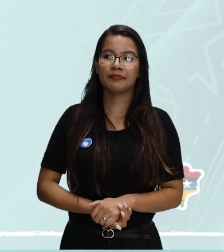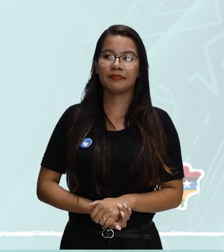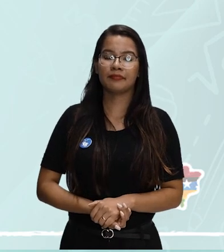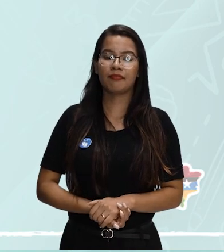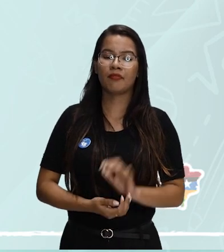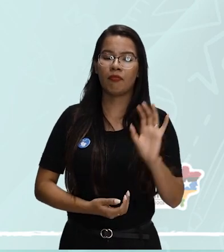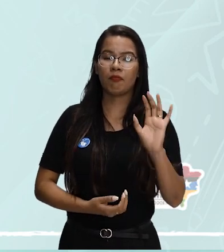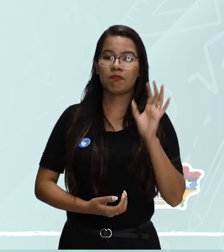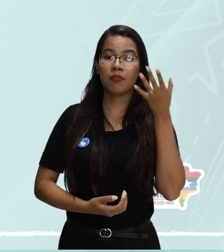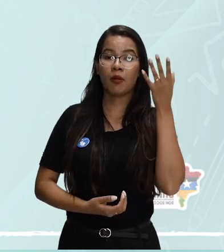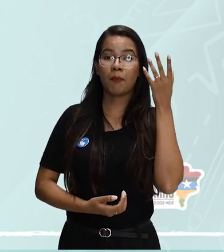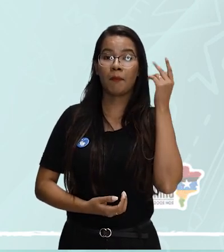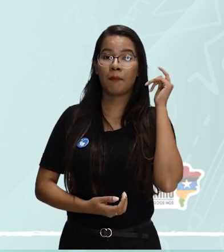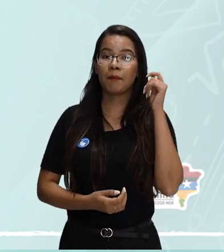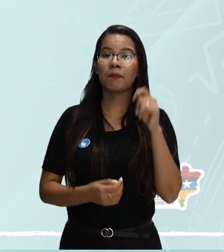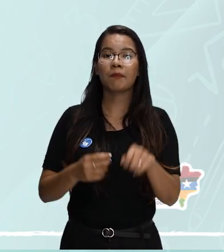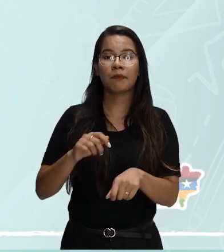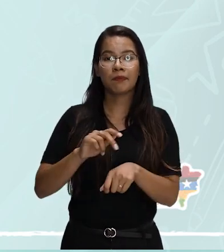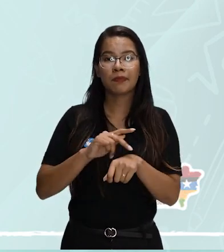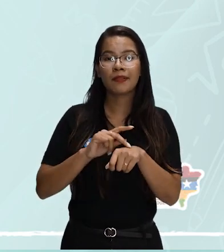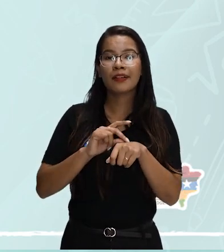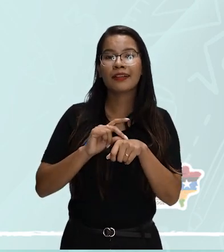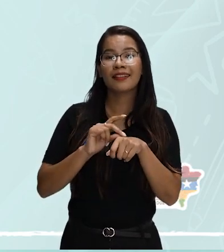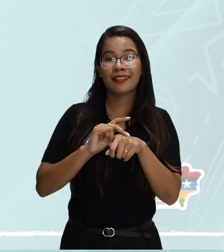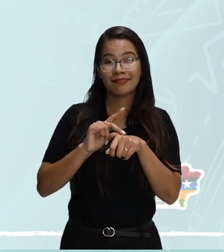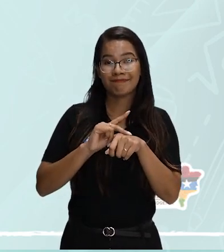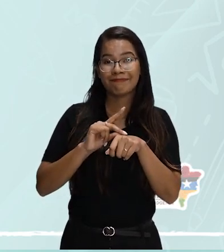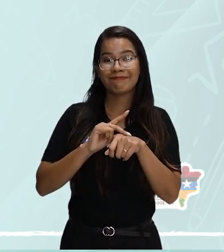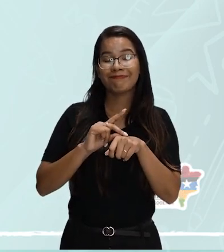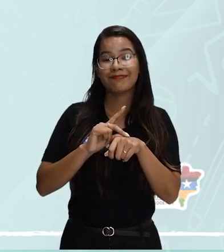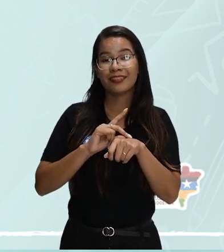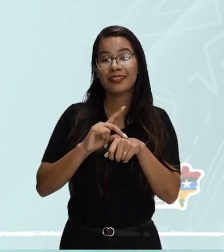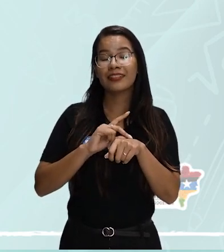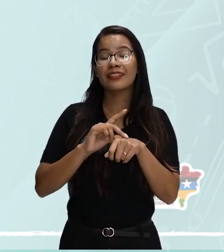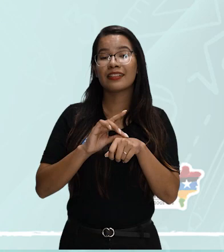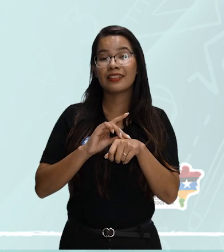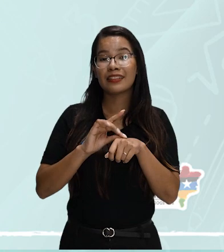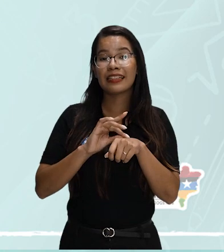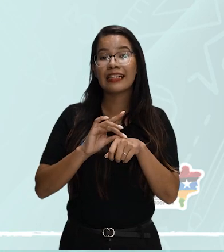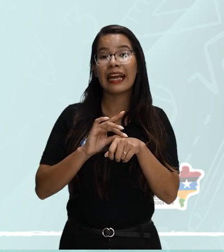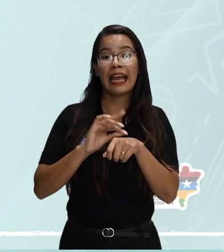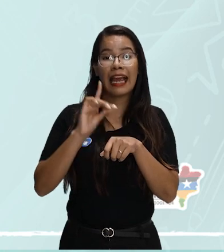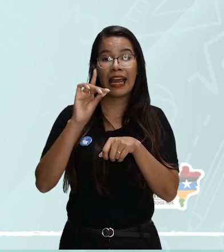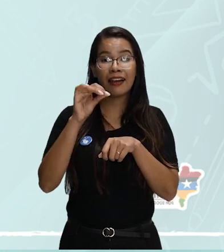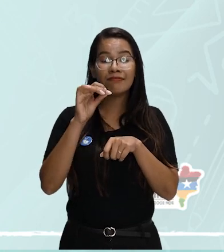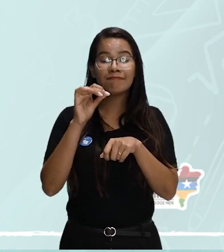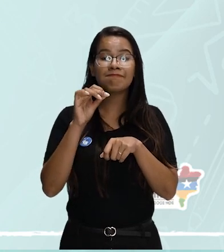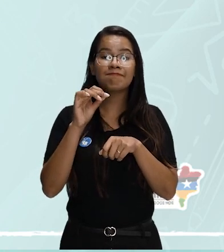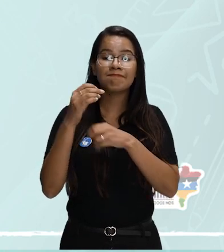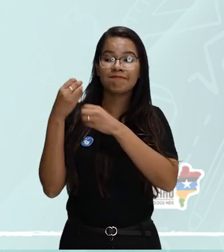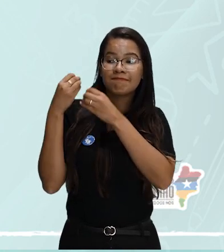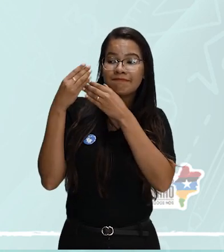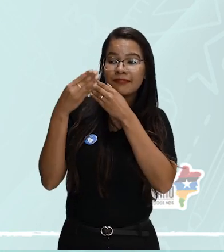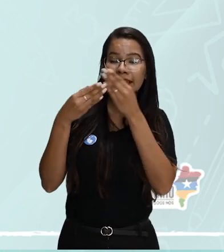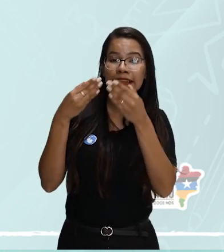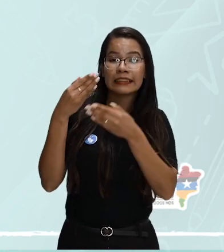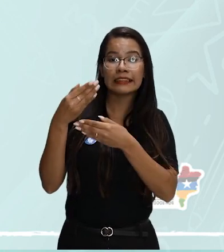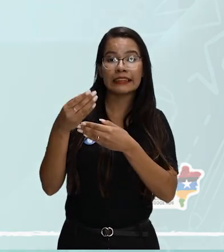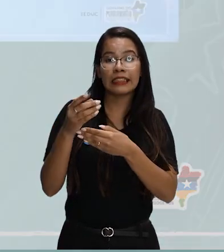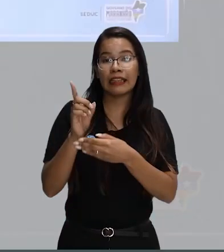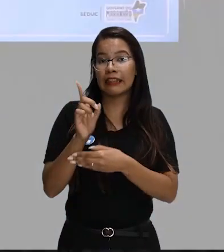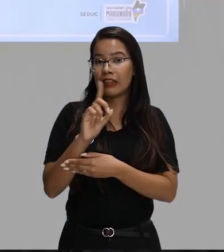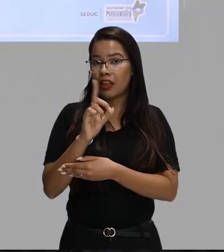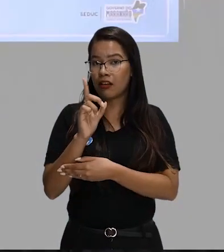A cor preta, ela é proveniente da não reflexão de nenhum comprimento de